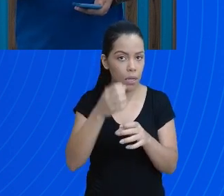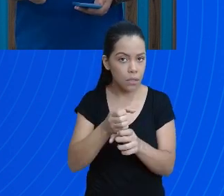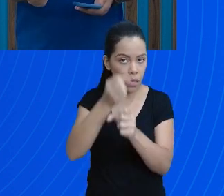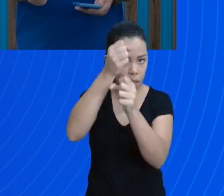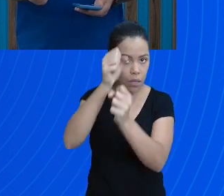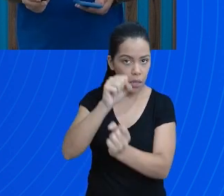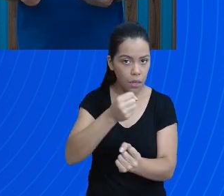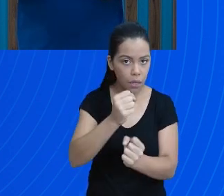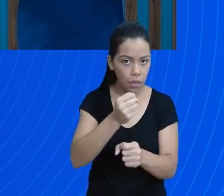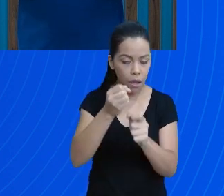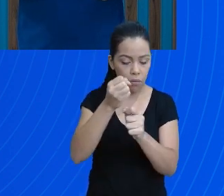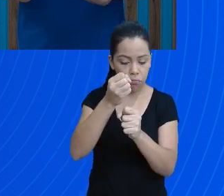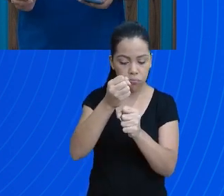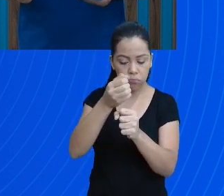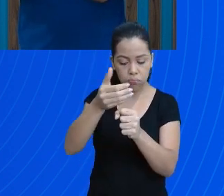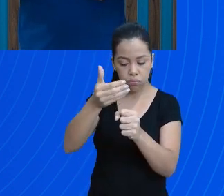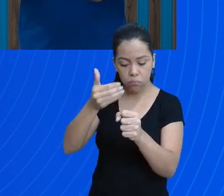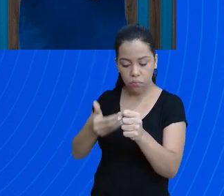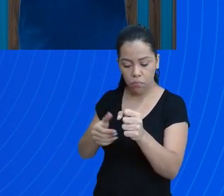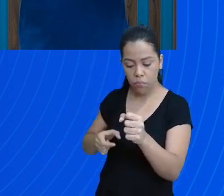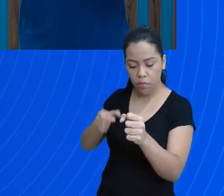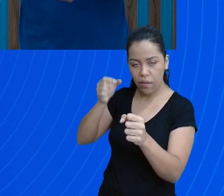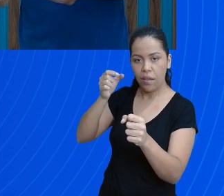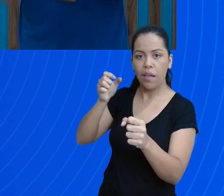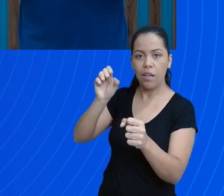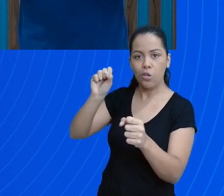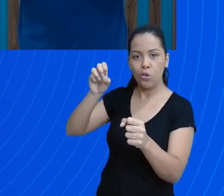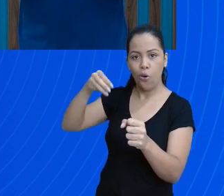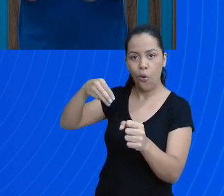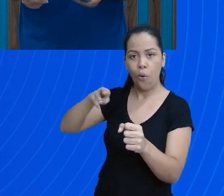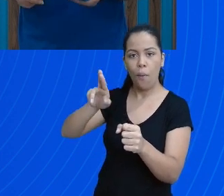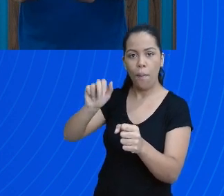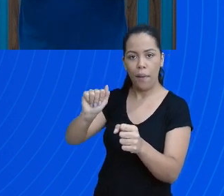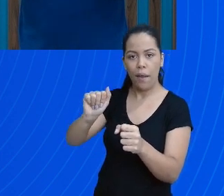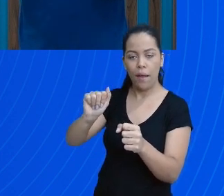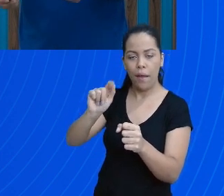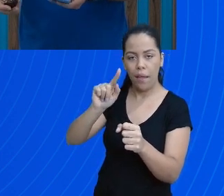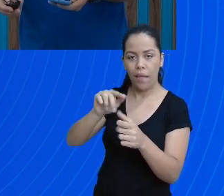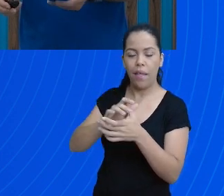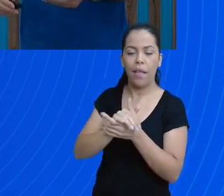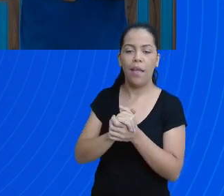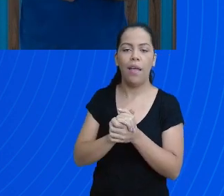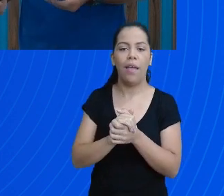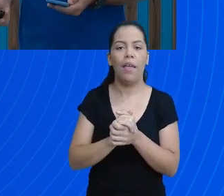à projeção, a gente tem que dizer que projeção é essa, ou seja, essa sombra